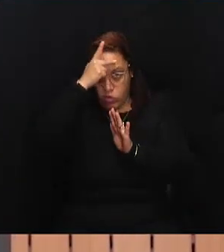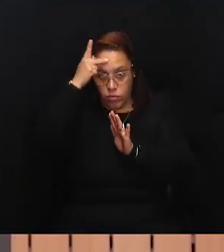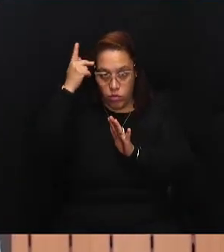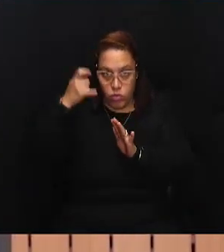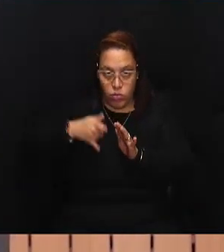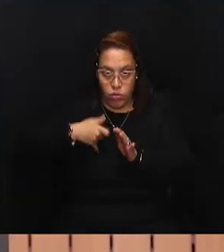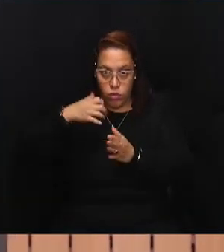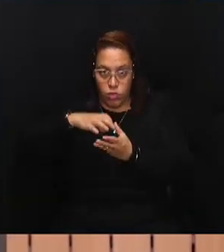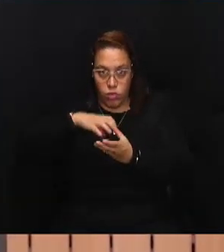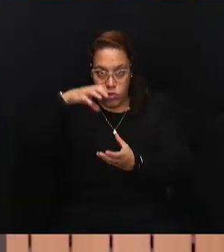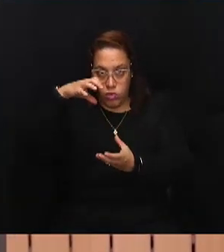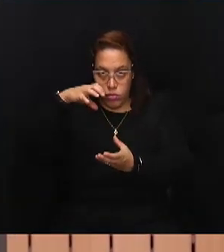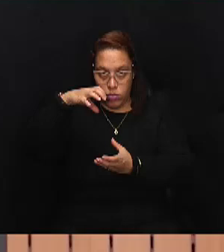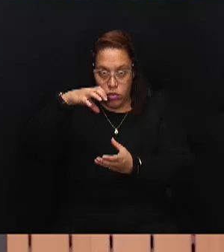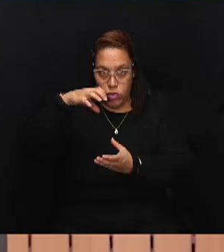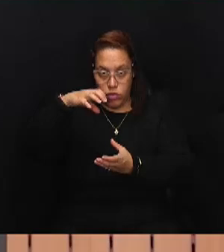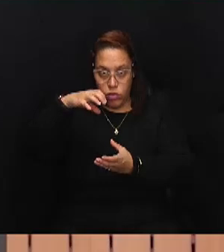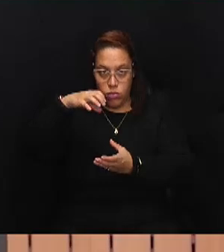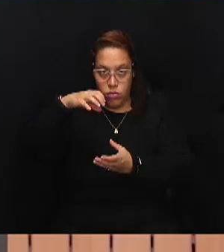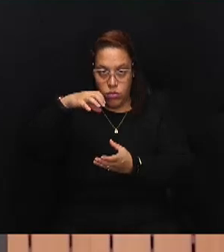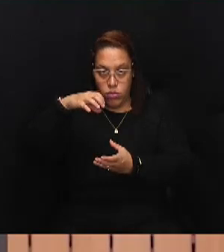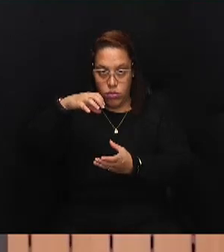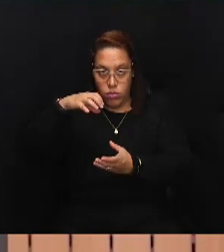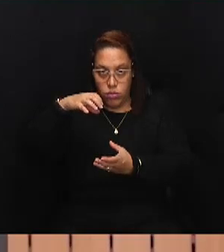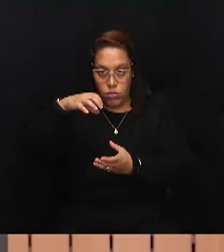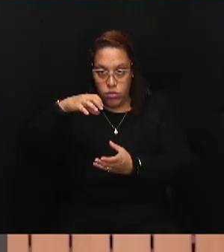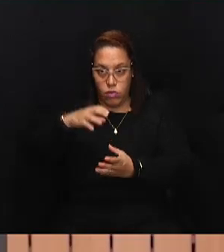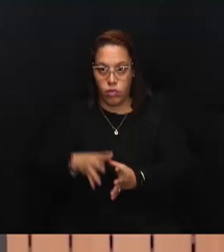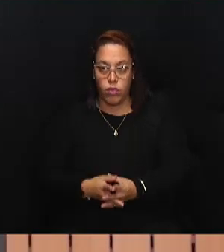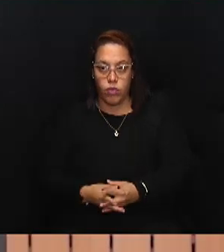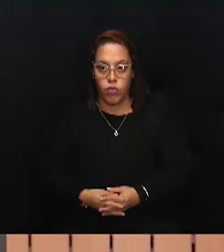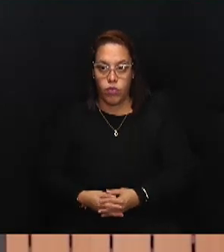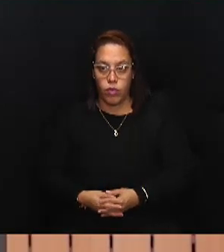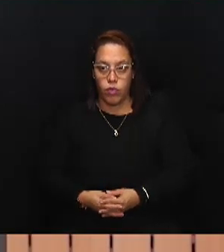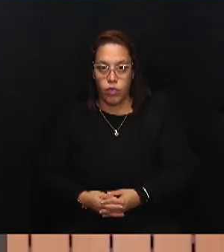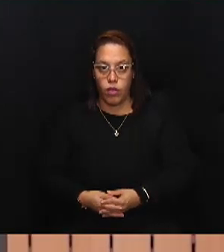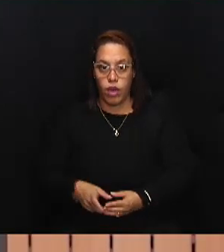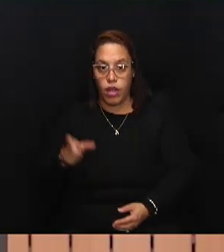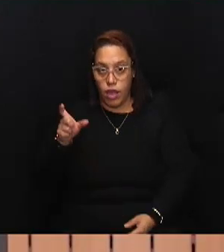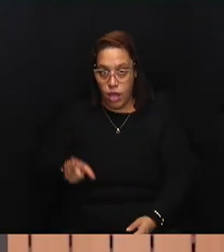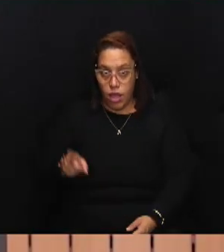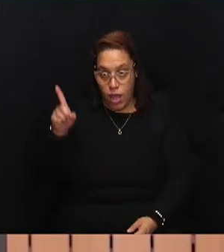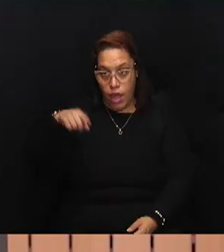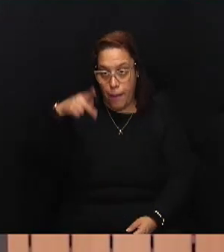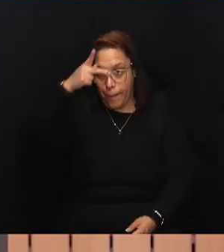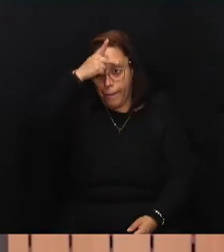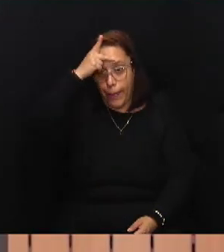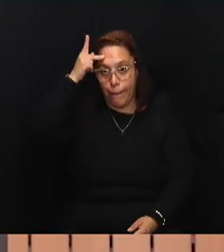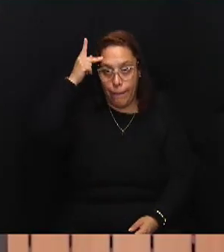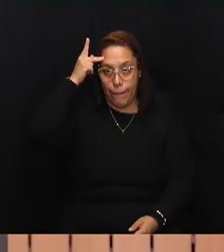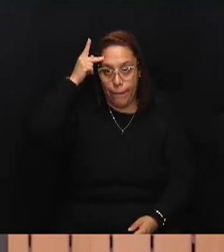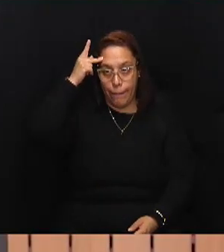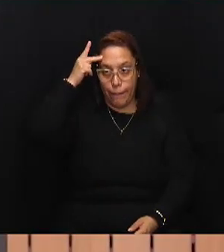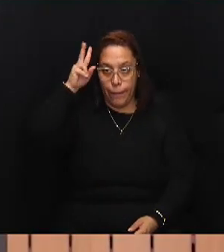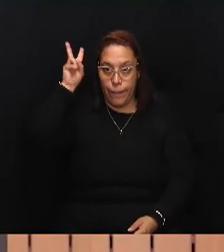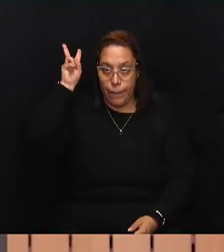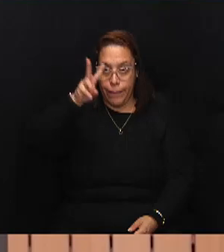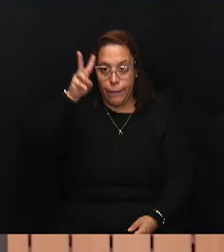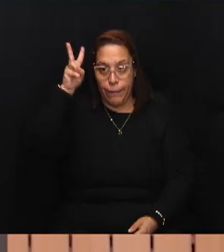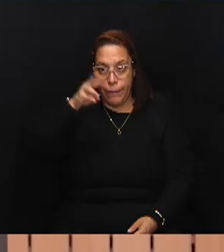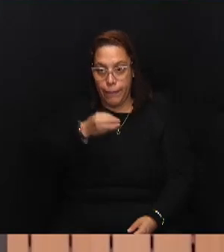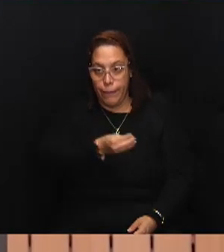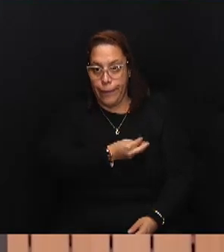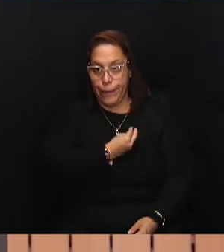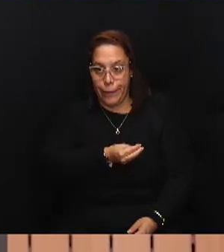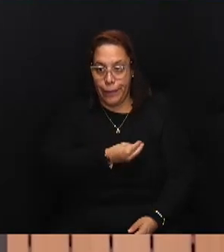o Estatuto da Pessoa Idosa, né? Ele é uma pessoa. Essa pessoa ele tem uma história de vida e